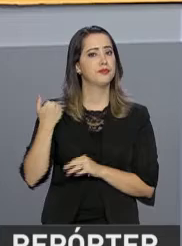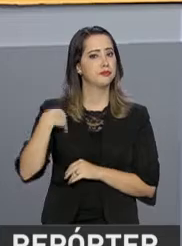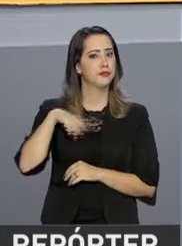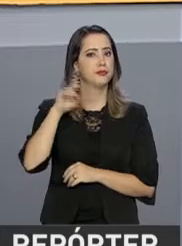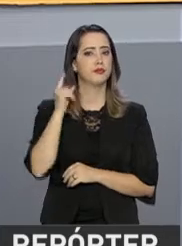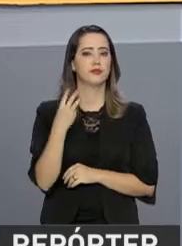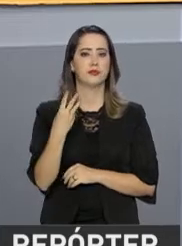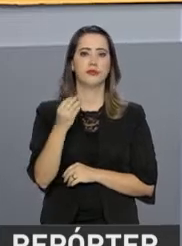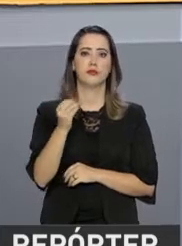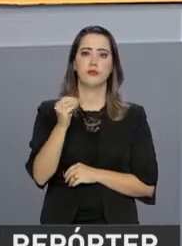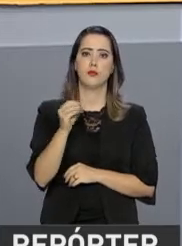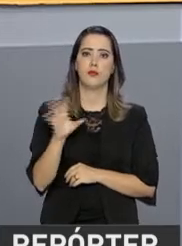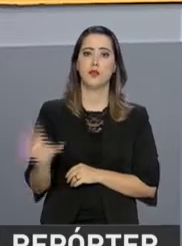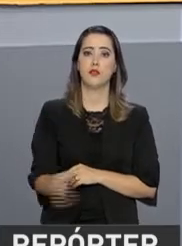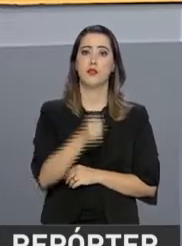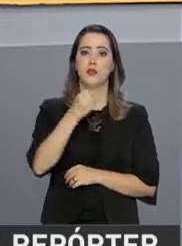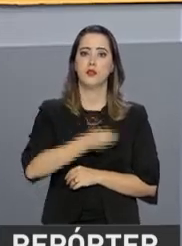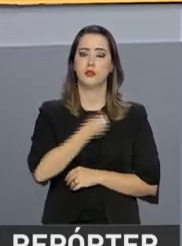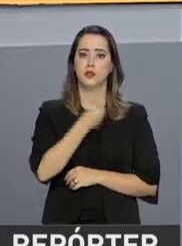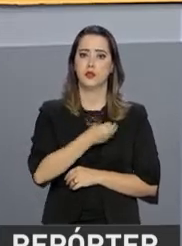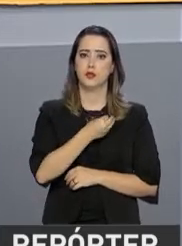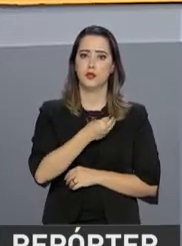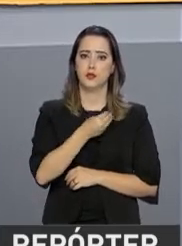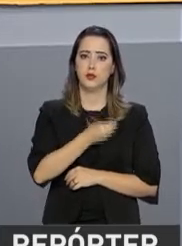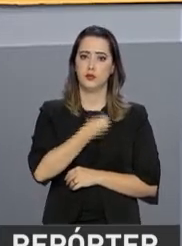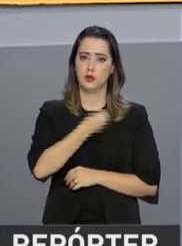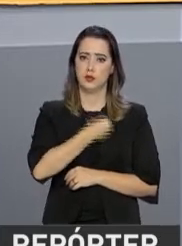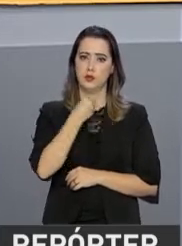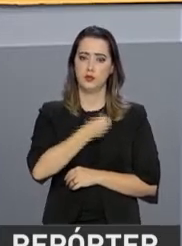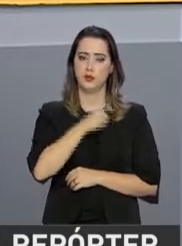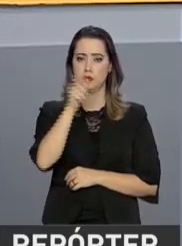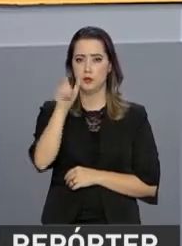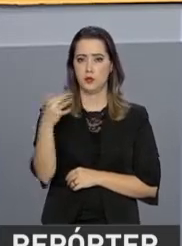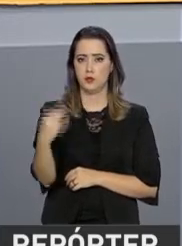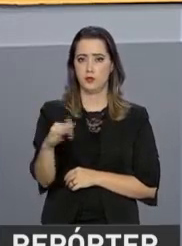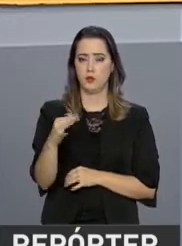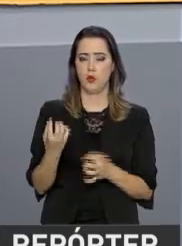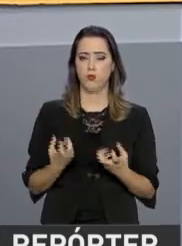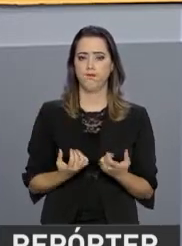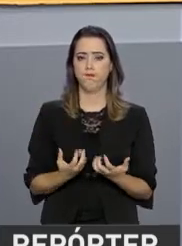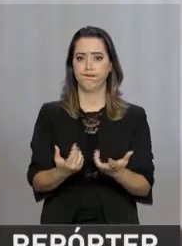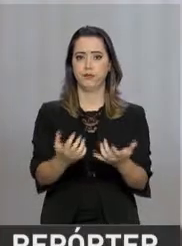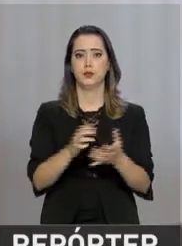e mais de 1.300 salvamentos de vítimas de acidentes ou incêndios.